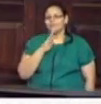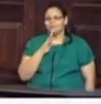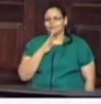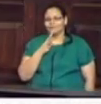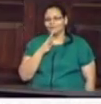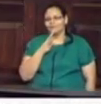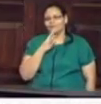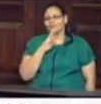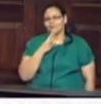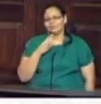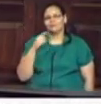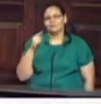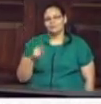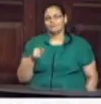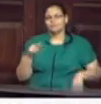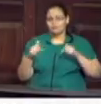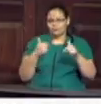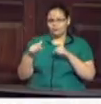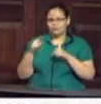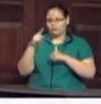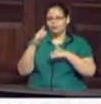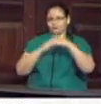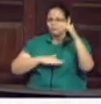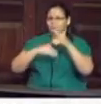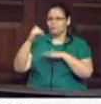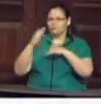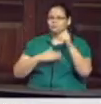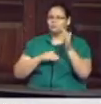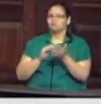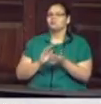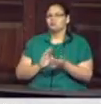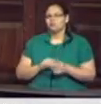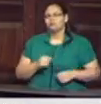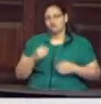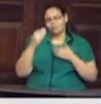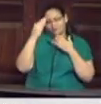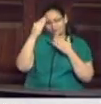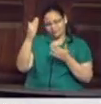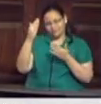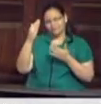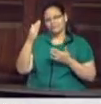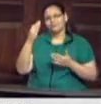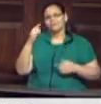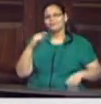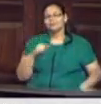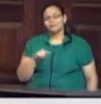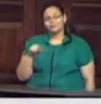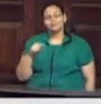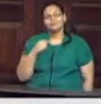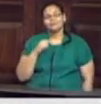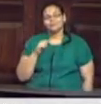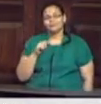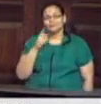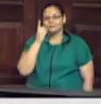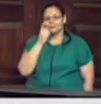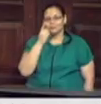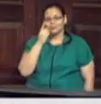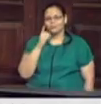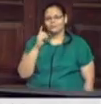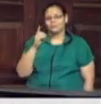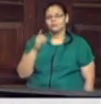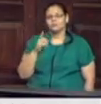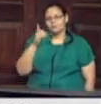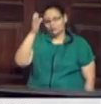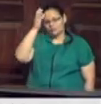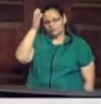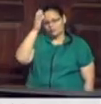trabalho, a competência com que o senhor deputado. trabalha e trata a coisa pública. Agradeço a generosidade, deputado André Siciliano, deputado Tio Carlos.